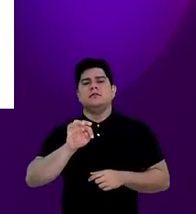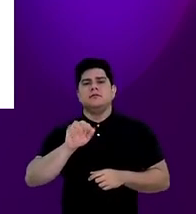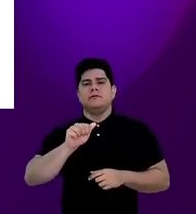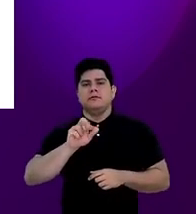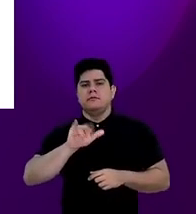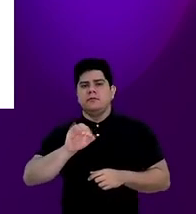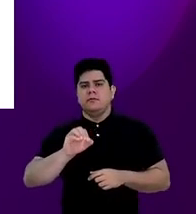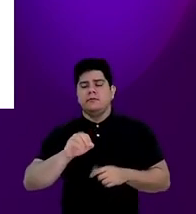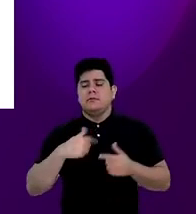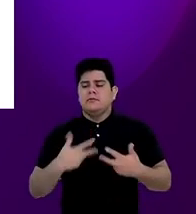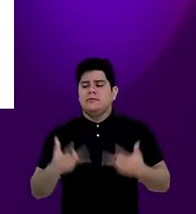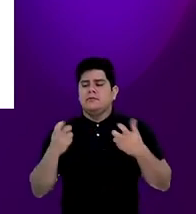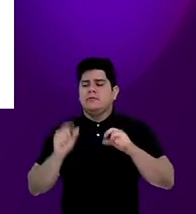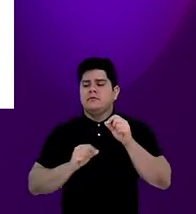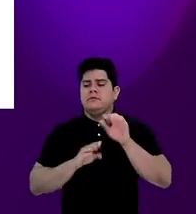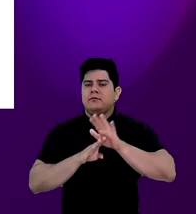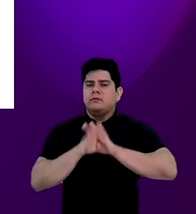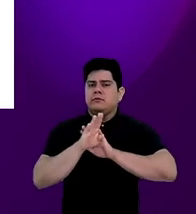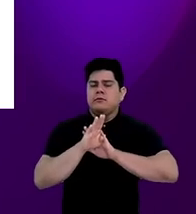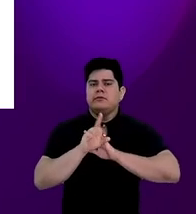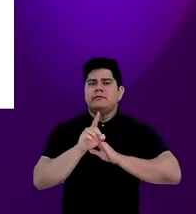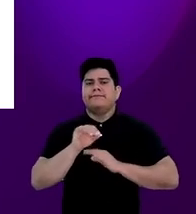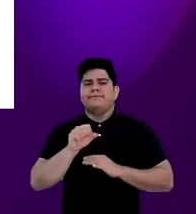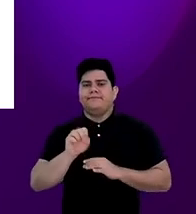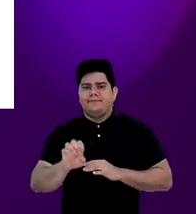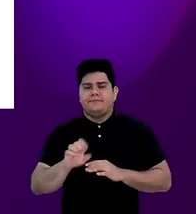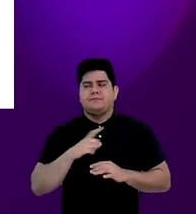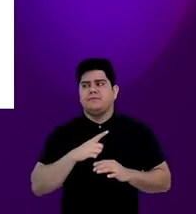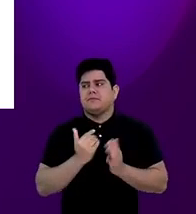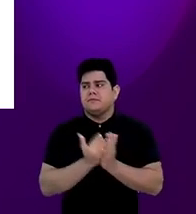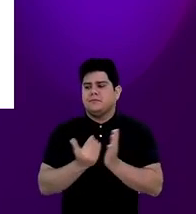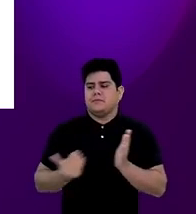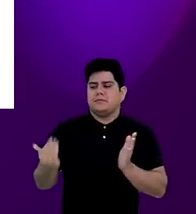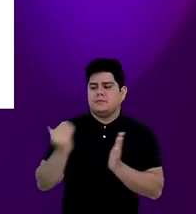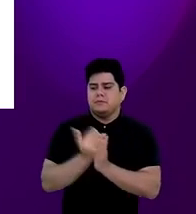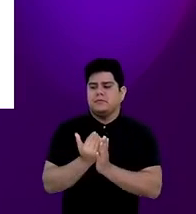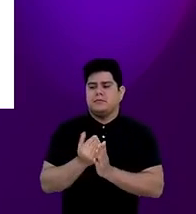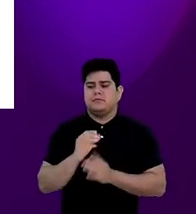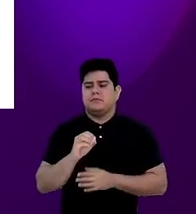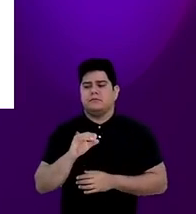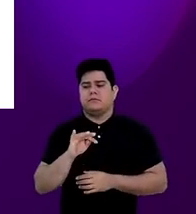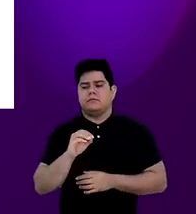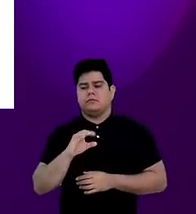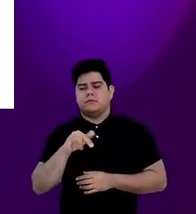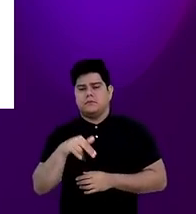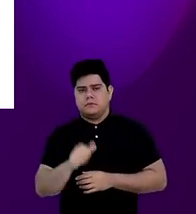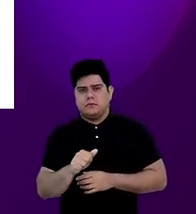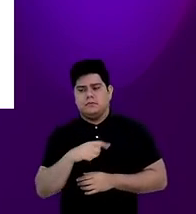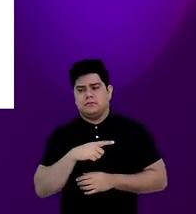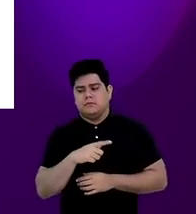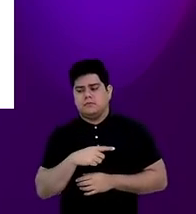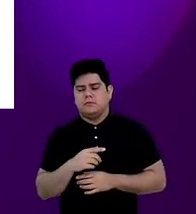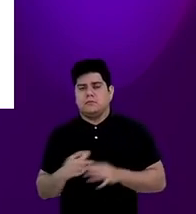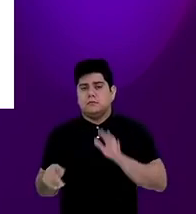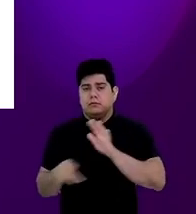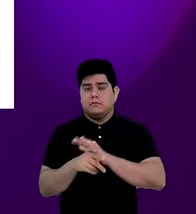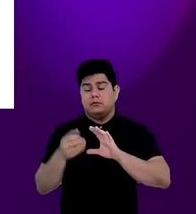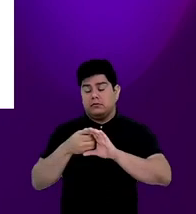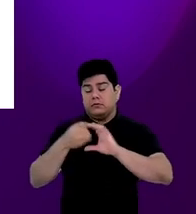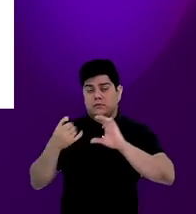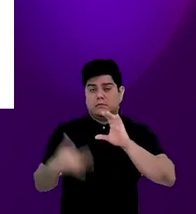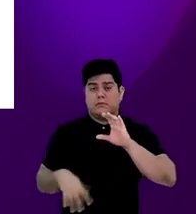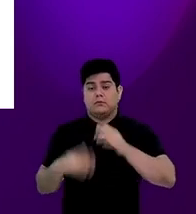medida que se aumentou a dose, se aumentou a incidência da síndrome de liberação de citocina, aqui a toxicidade aí característica dessa